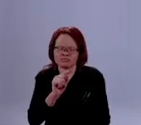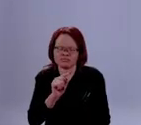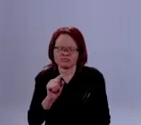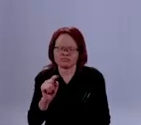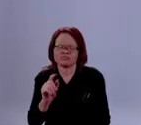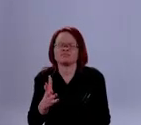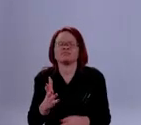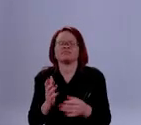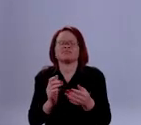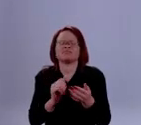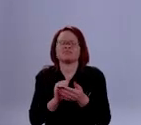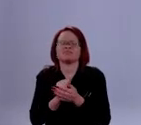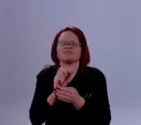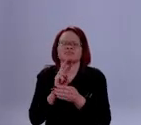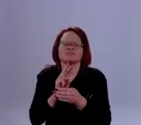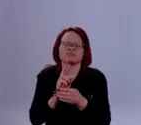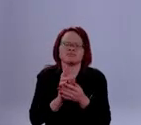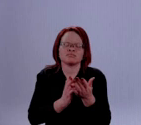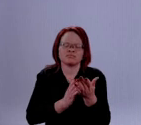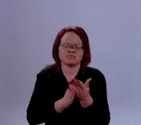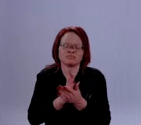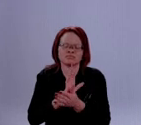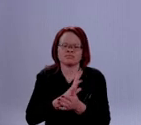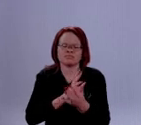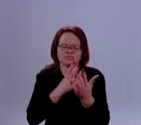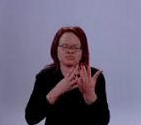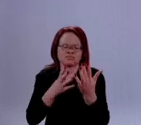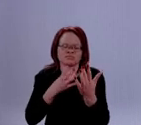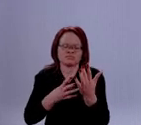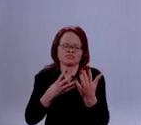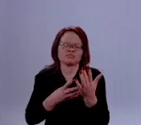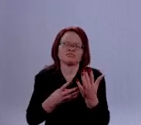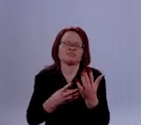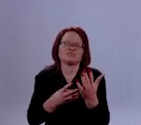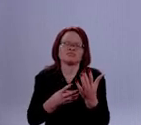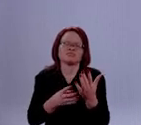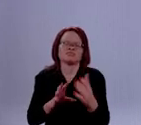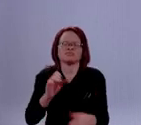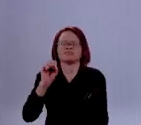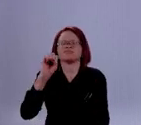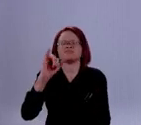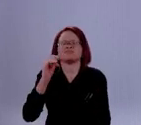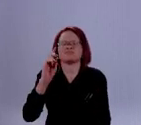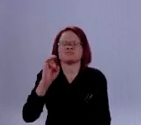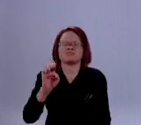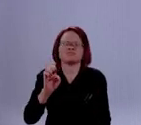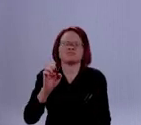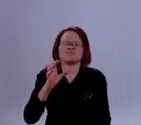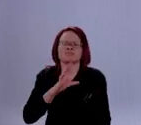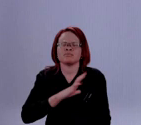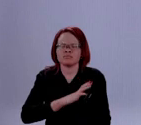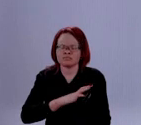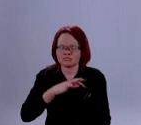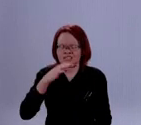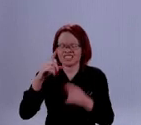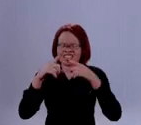sublinha os advérbios de modo que encontrares no texto O texto é o seguinte o sayid e